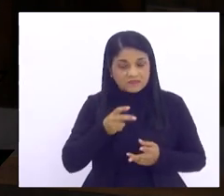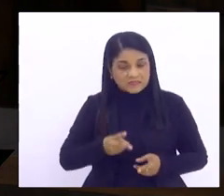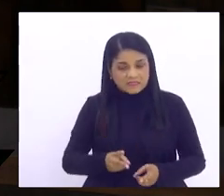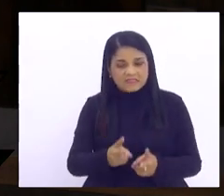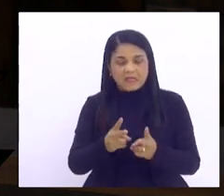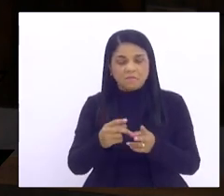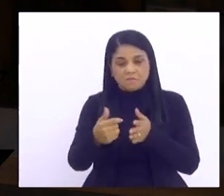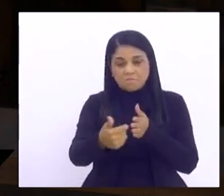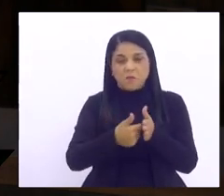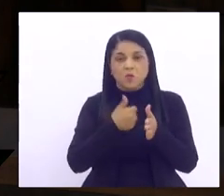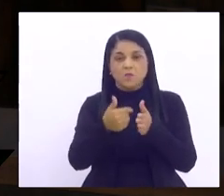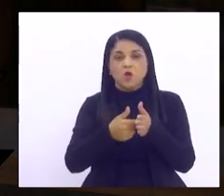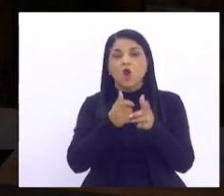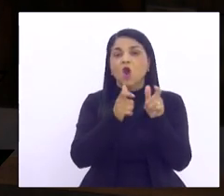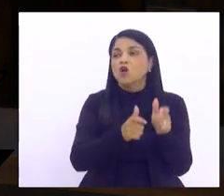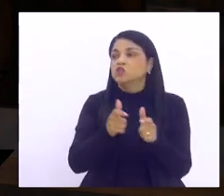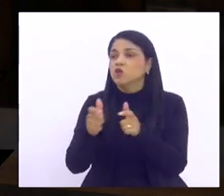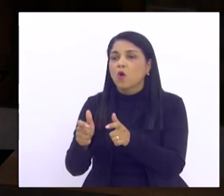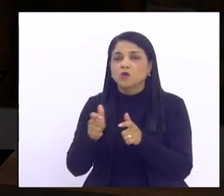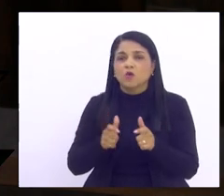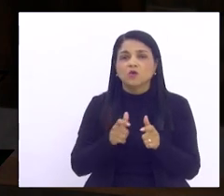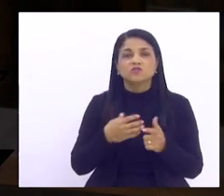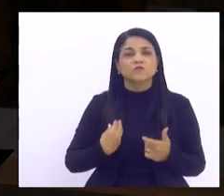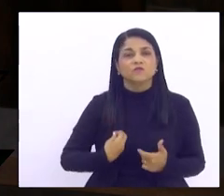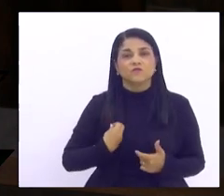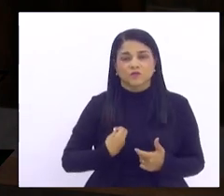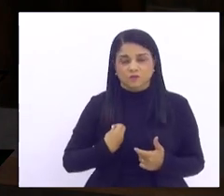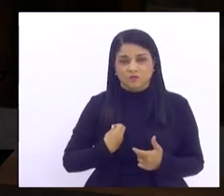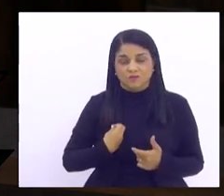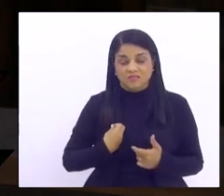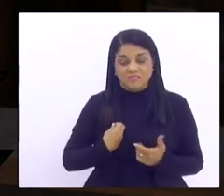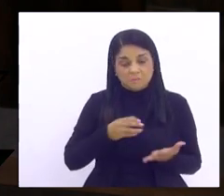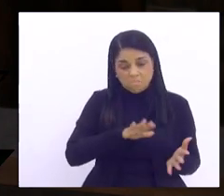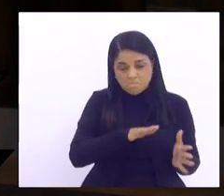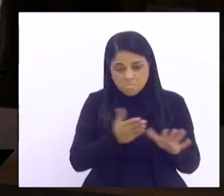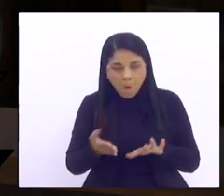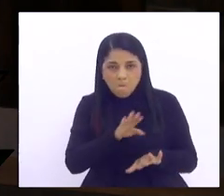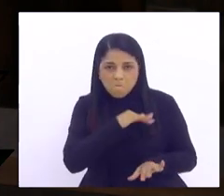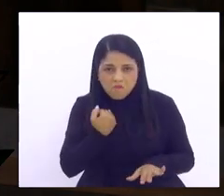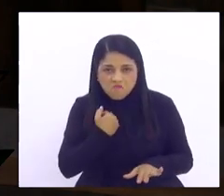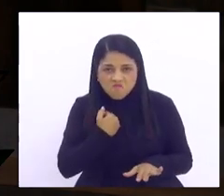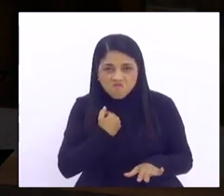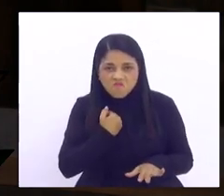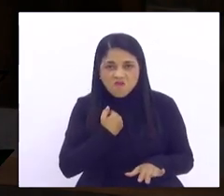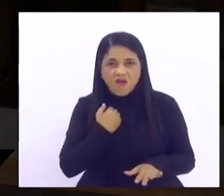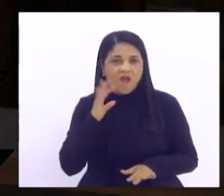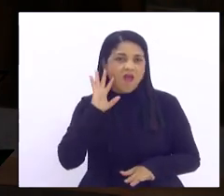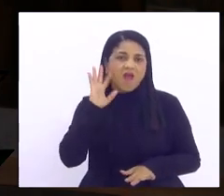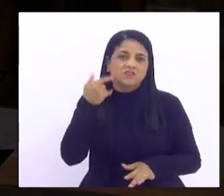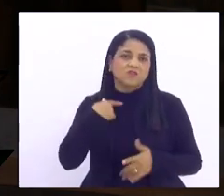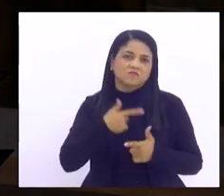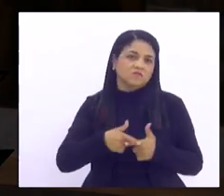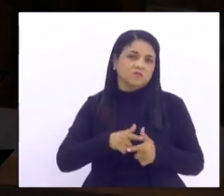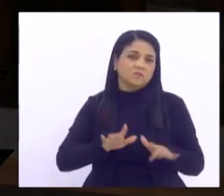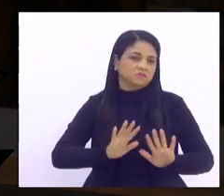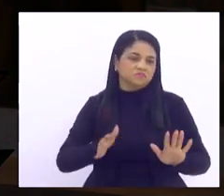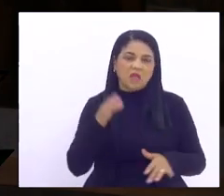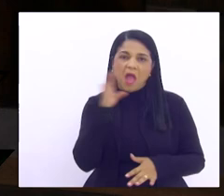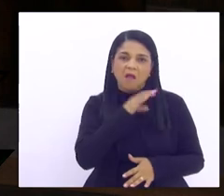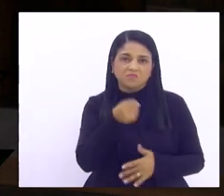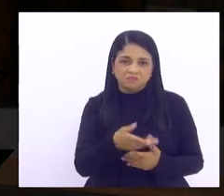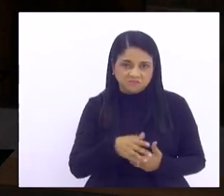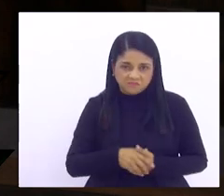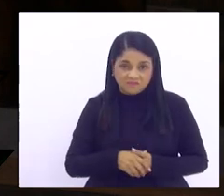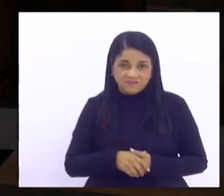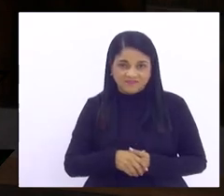se perguntando onde estará meu filho. No entanto, se ela matar logo, ela resolve o problema. Eles não sabem